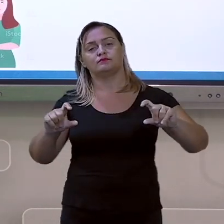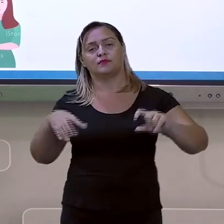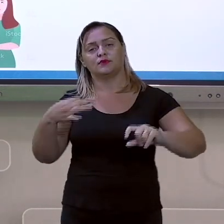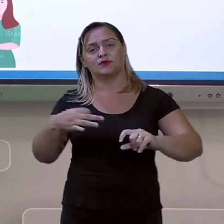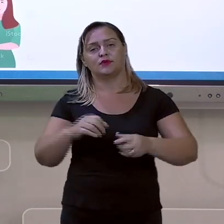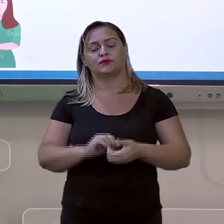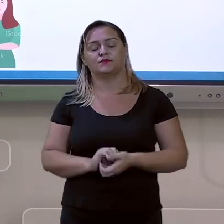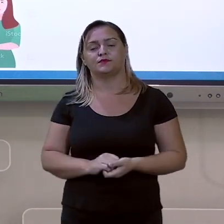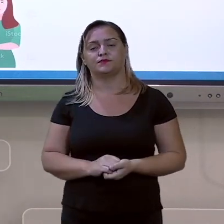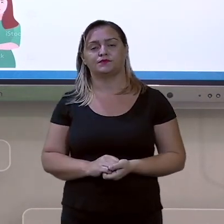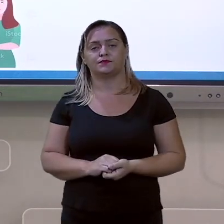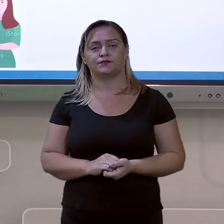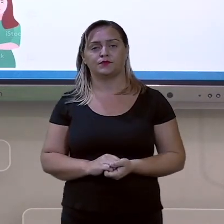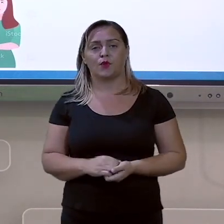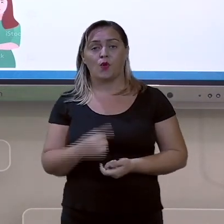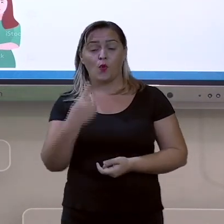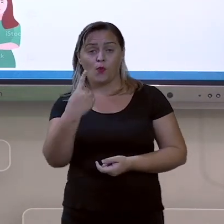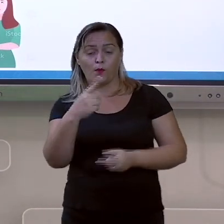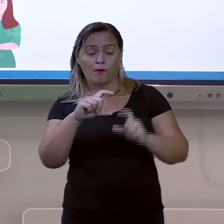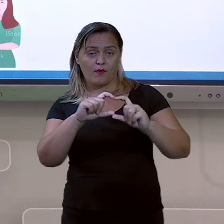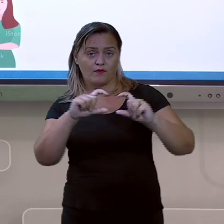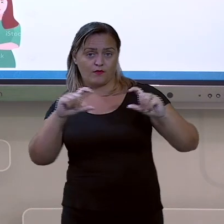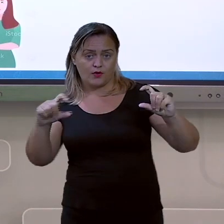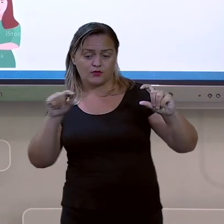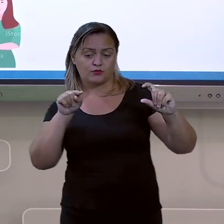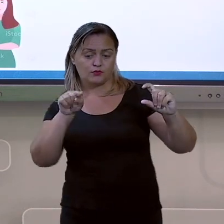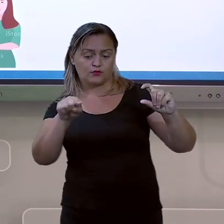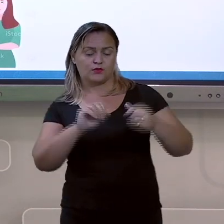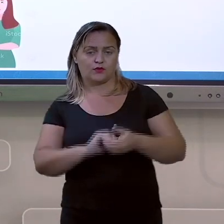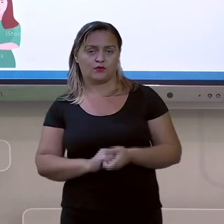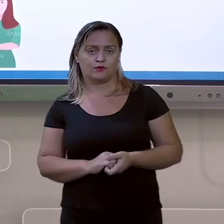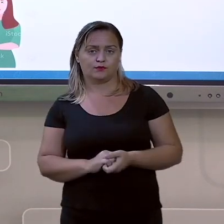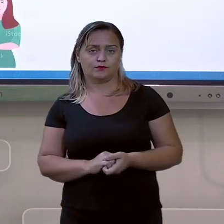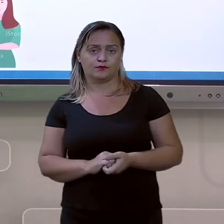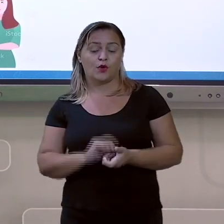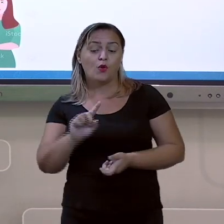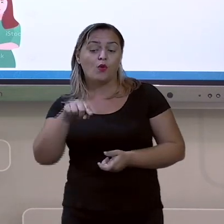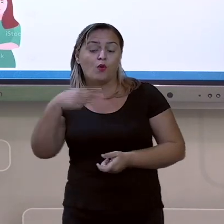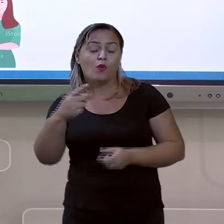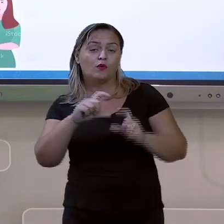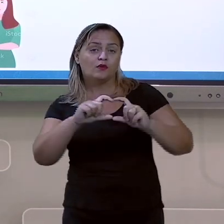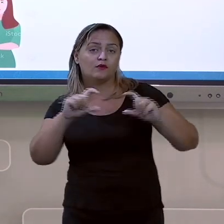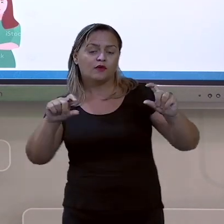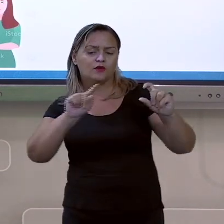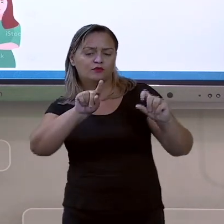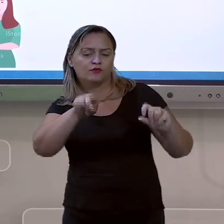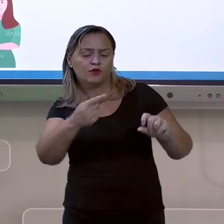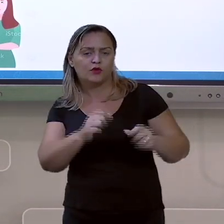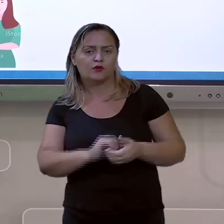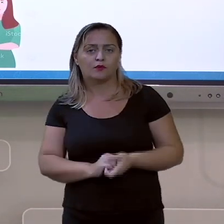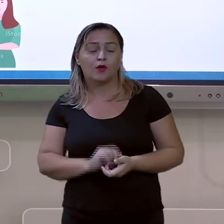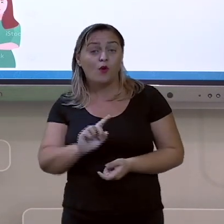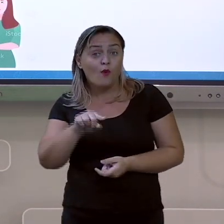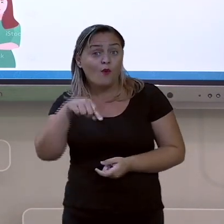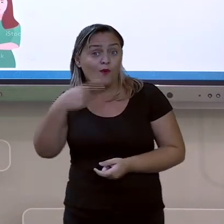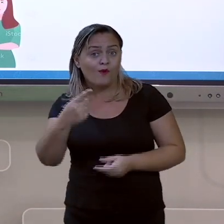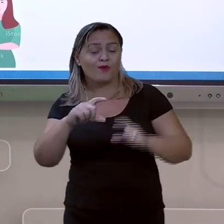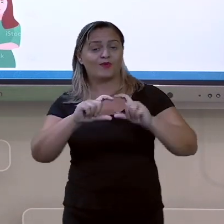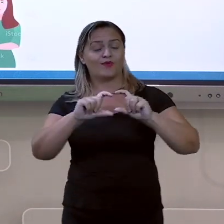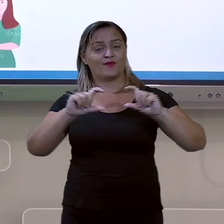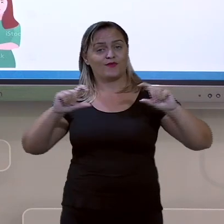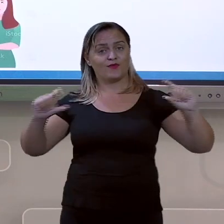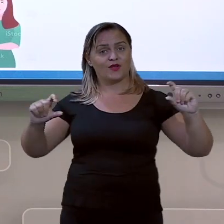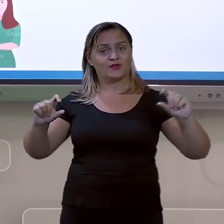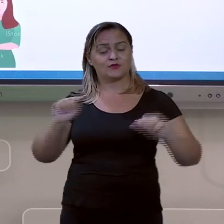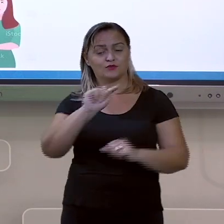Então, vocês vão fazer uma frase com ponto final, uma frase com vírgula, uma frase com o